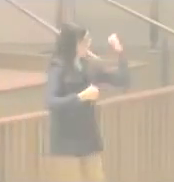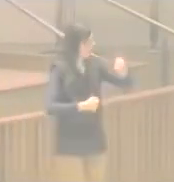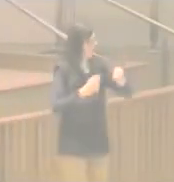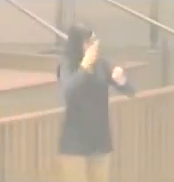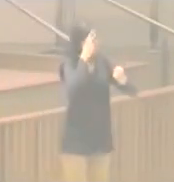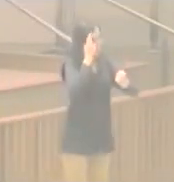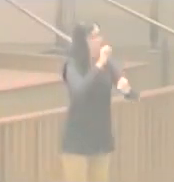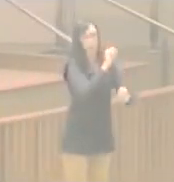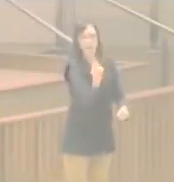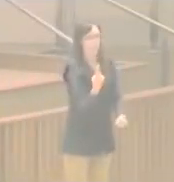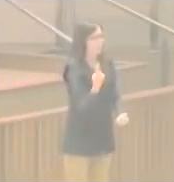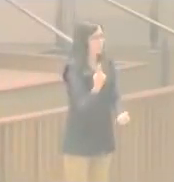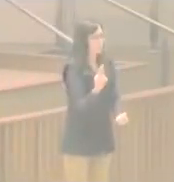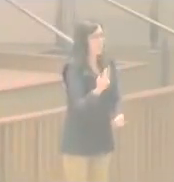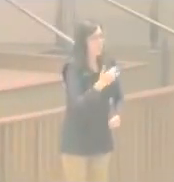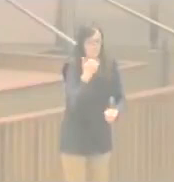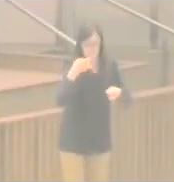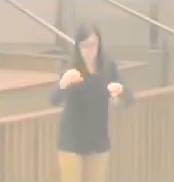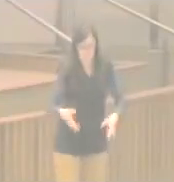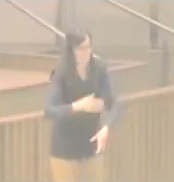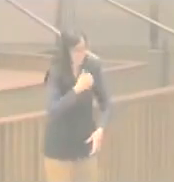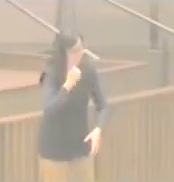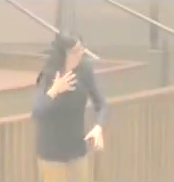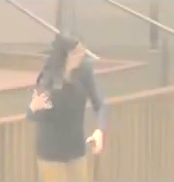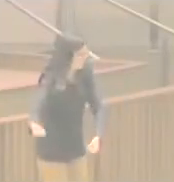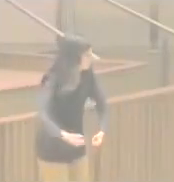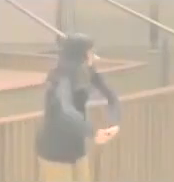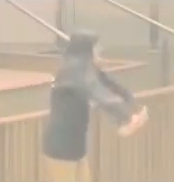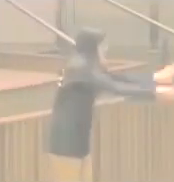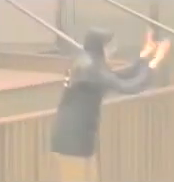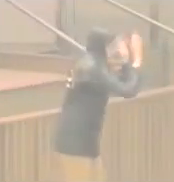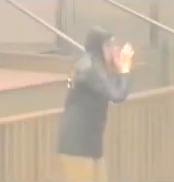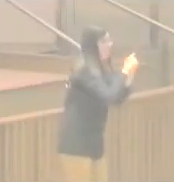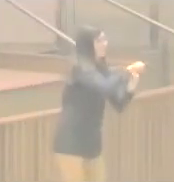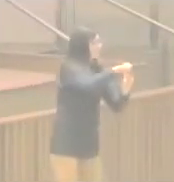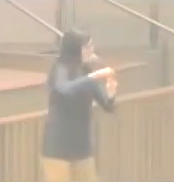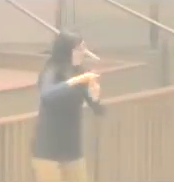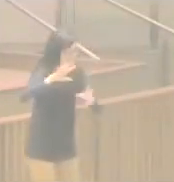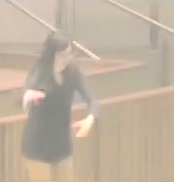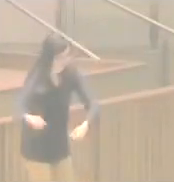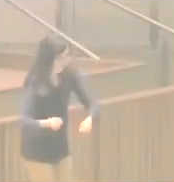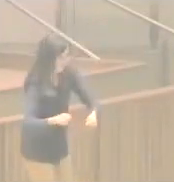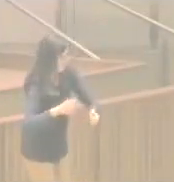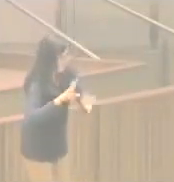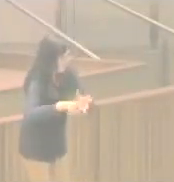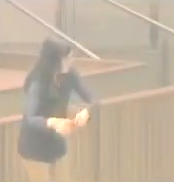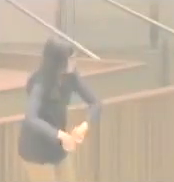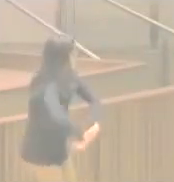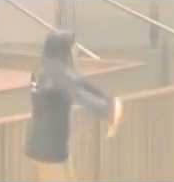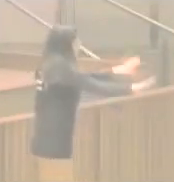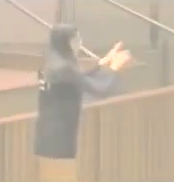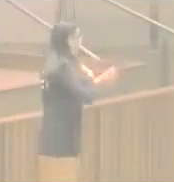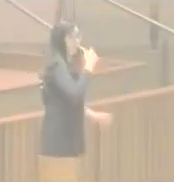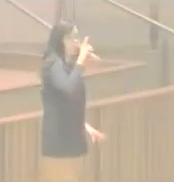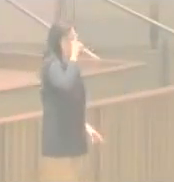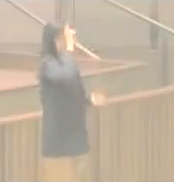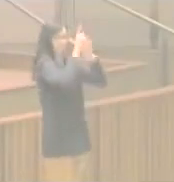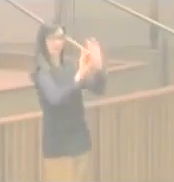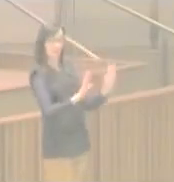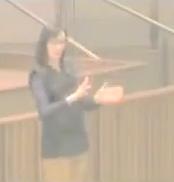então pedaços de defunto que são roubados de dentro do cemitério. Eu não estou falando coisa que eu estou inventando,